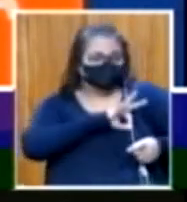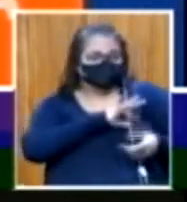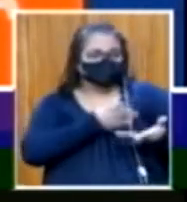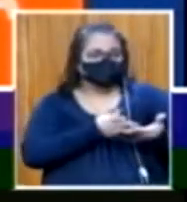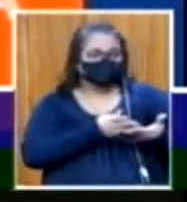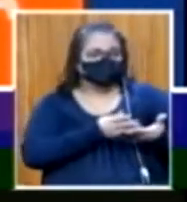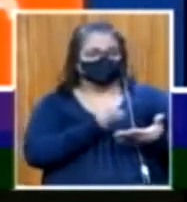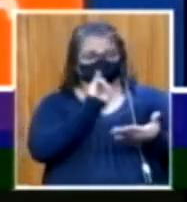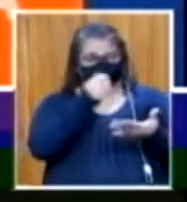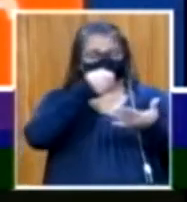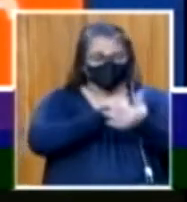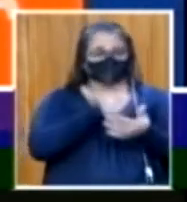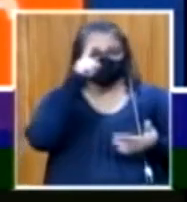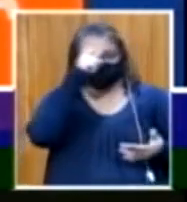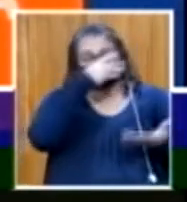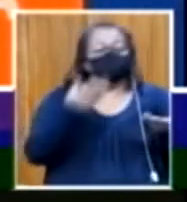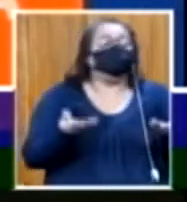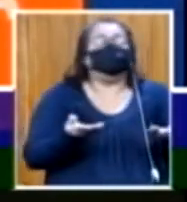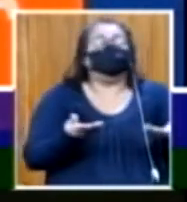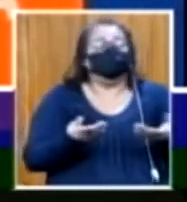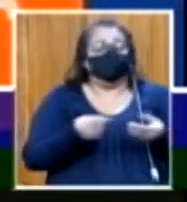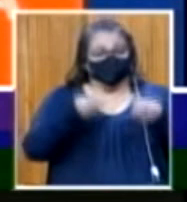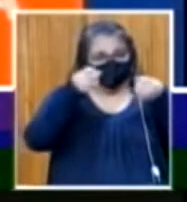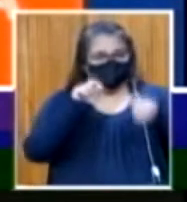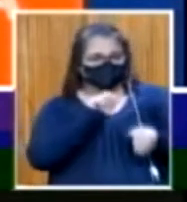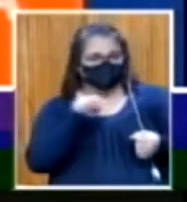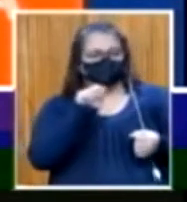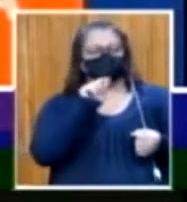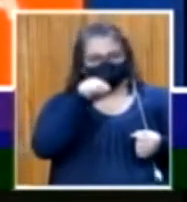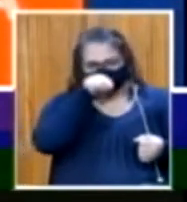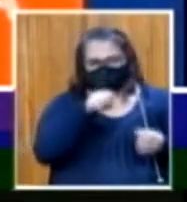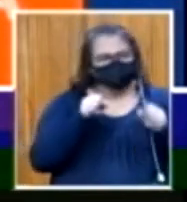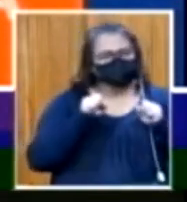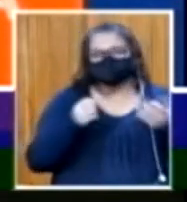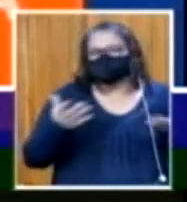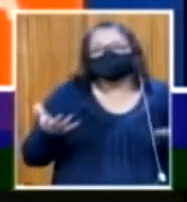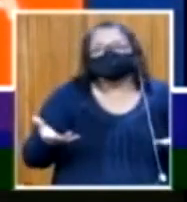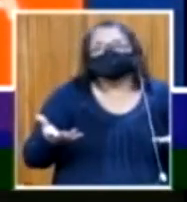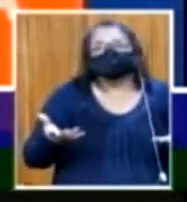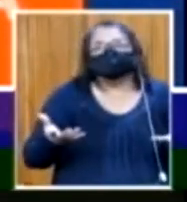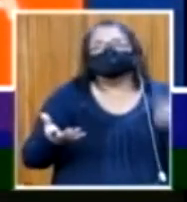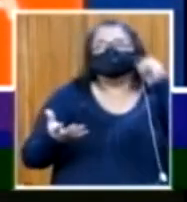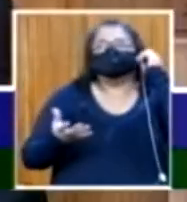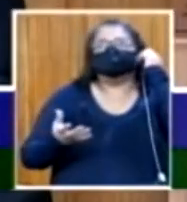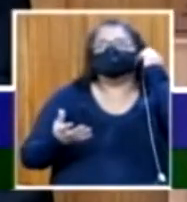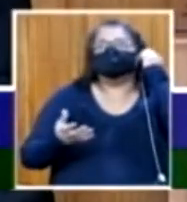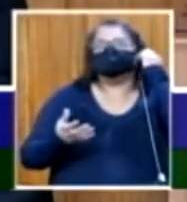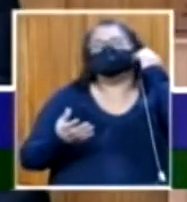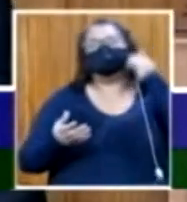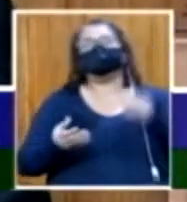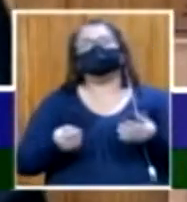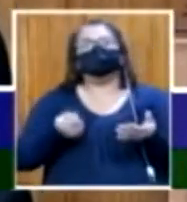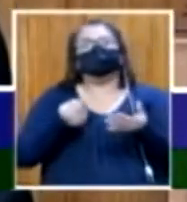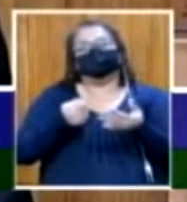compra e 40% um 15º salário. Nós estamos falando aqui que você poderia levar a sua família a uma